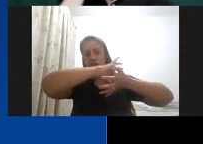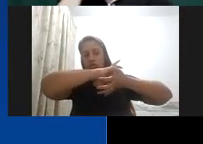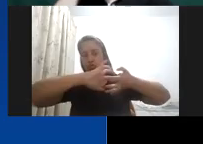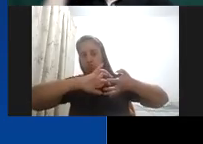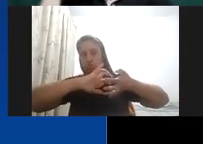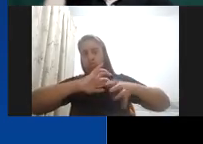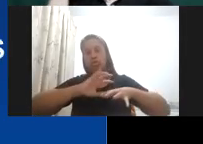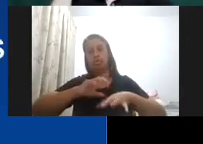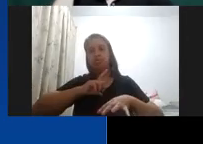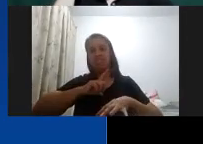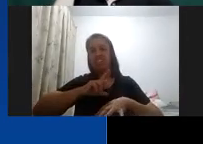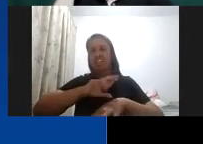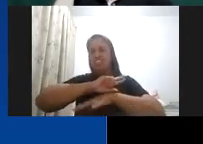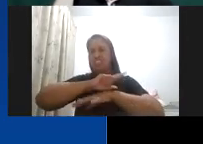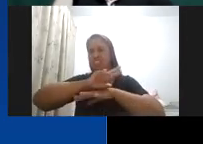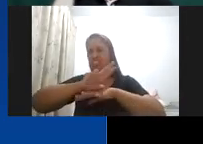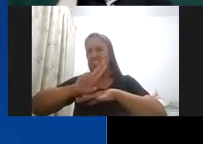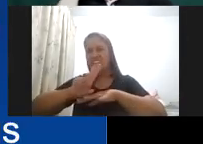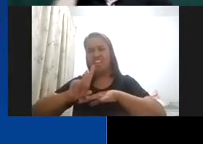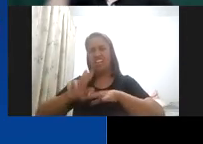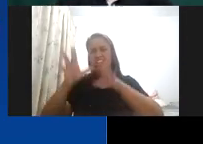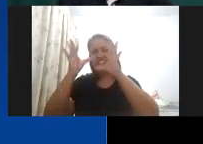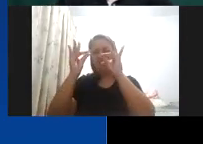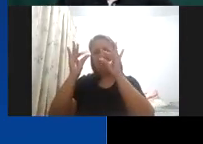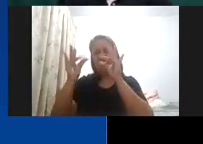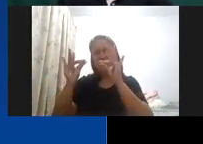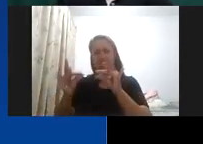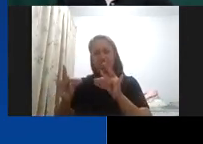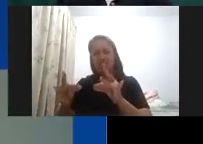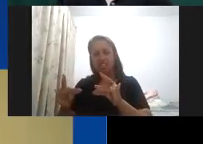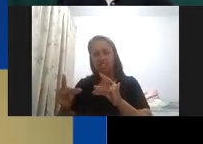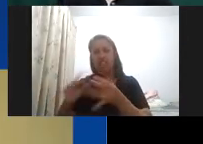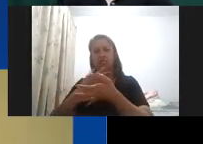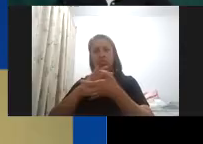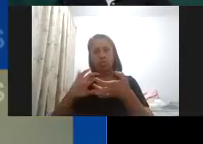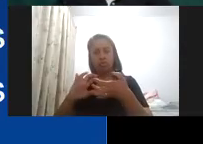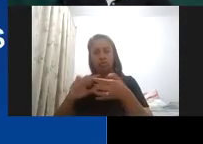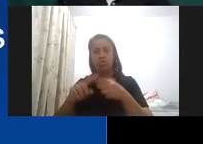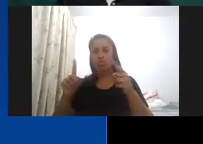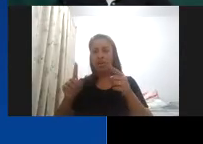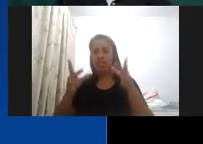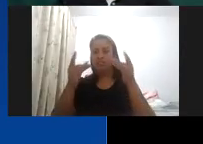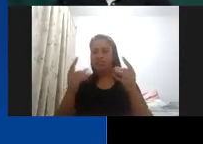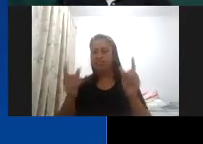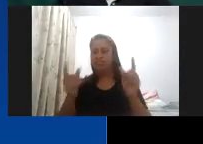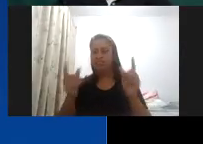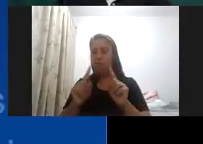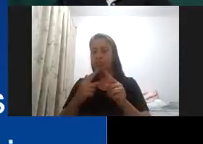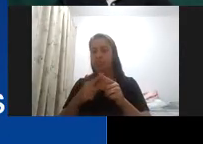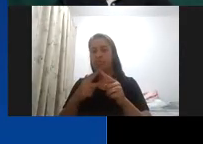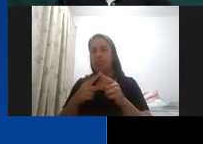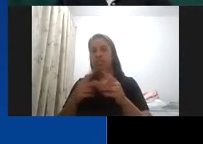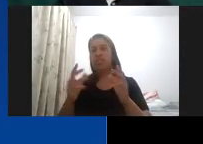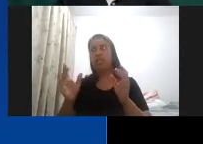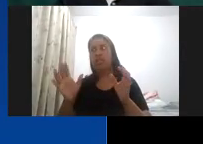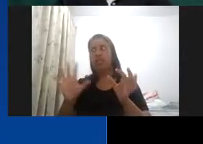gente não vai entrar em detalhes, porque são músculos relacionados com a fala. Então, existem muitos músculos da